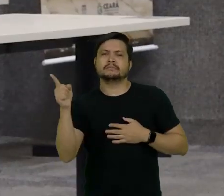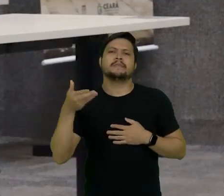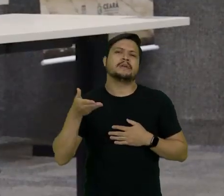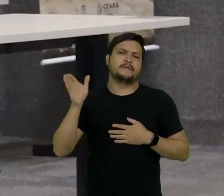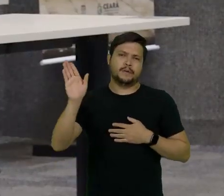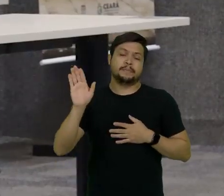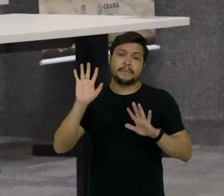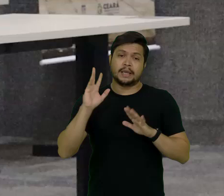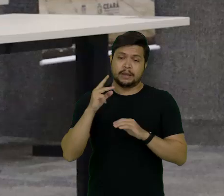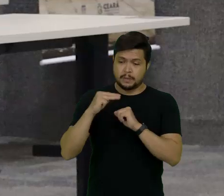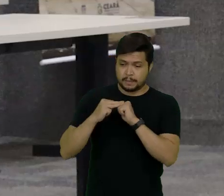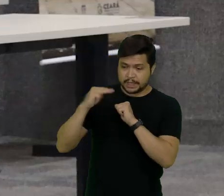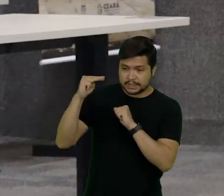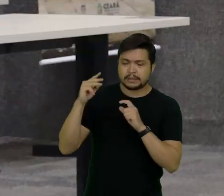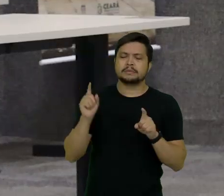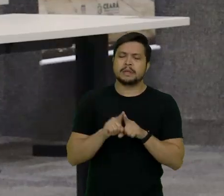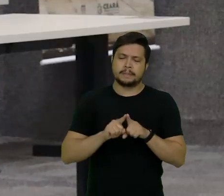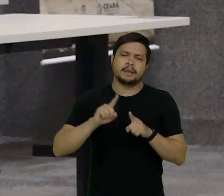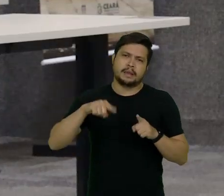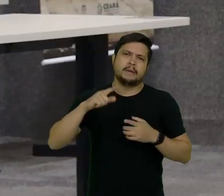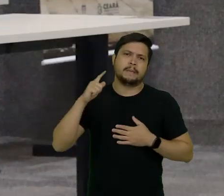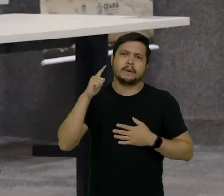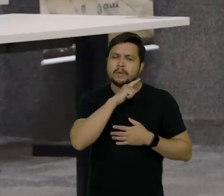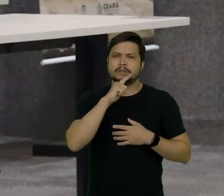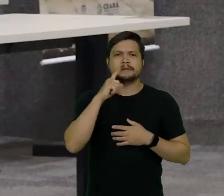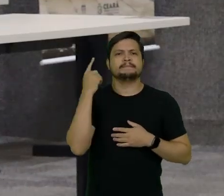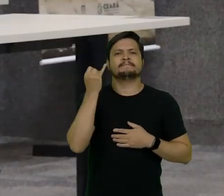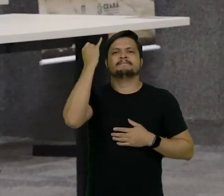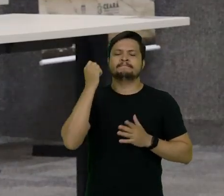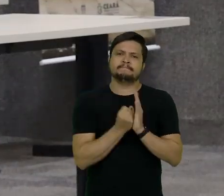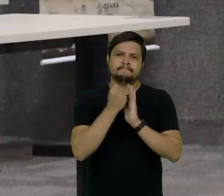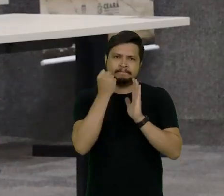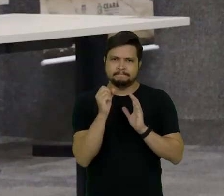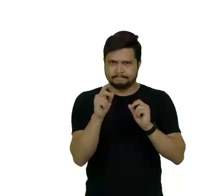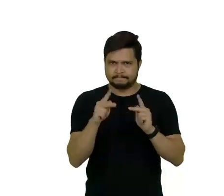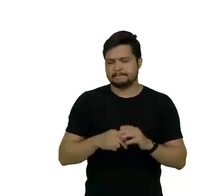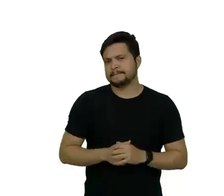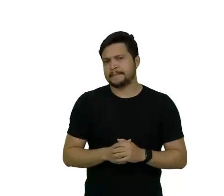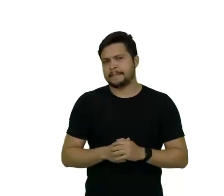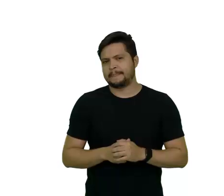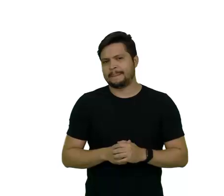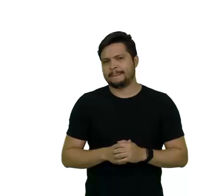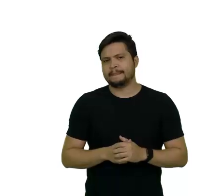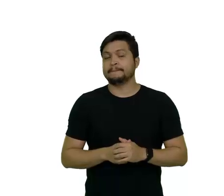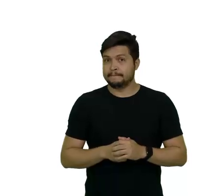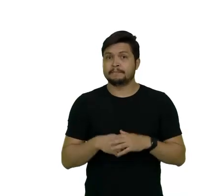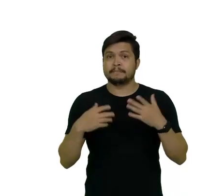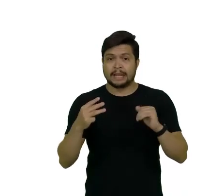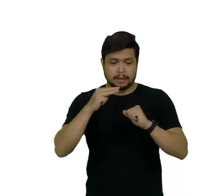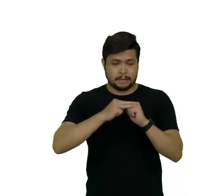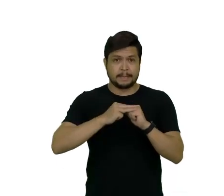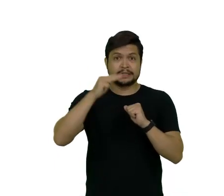essa formação. Então, o mestrado é também uma conquista muito importante que nós tivemos. E o